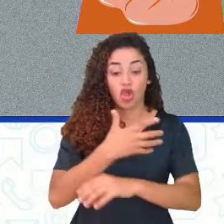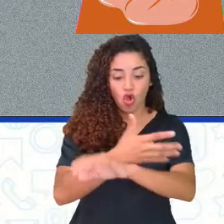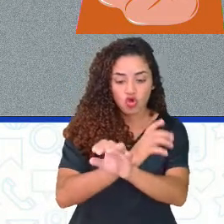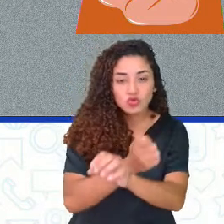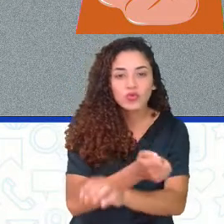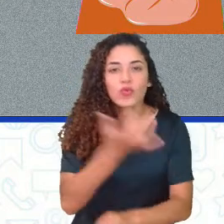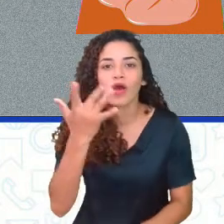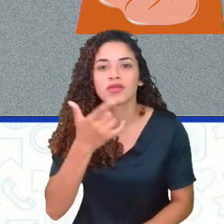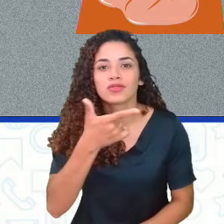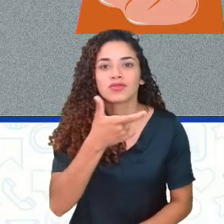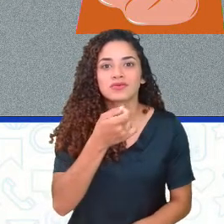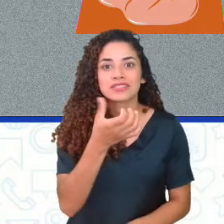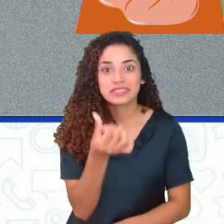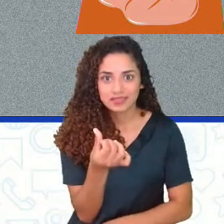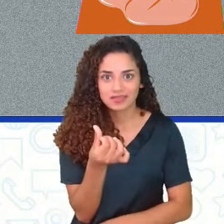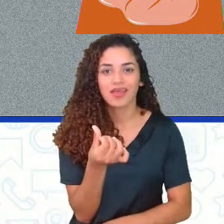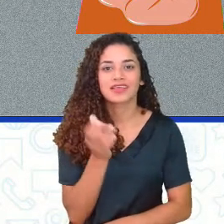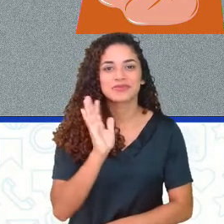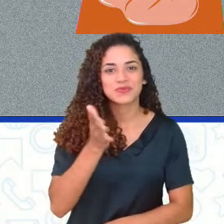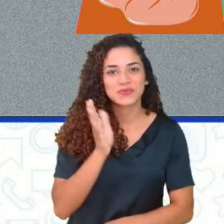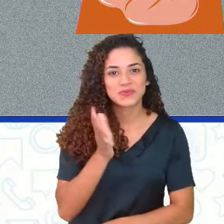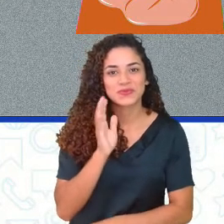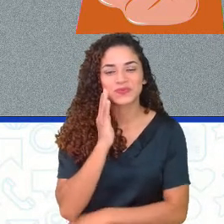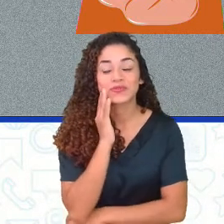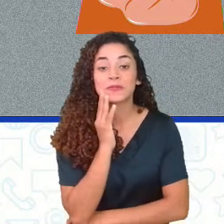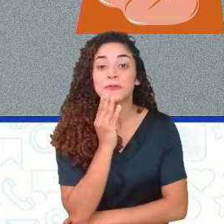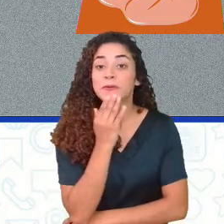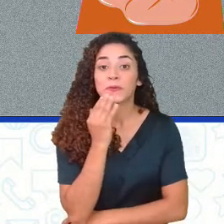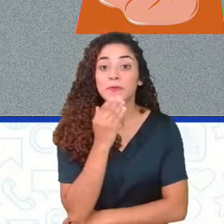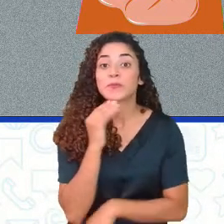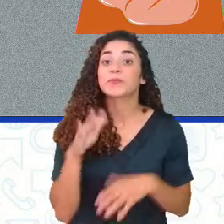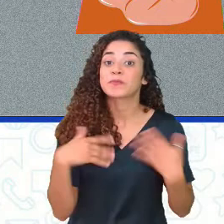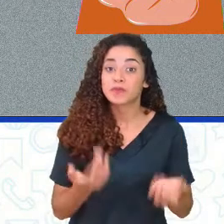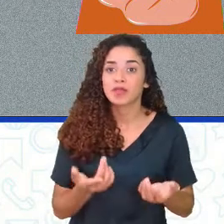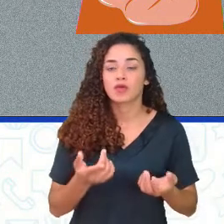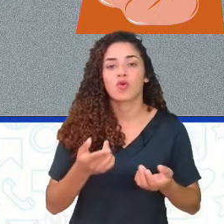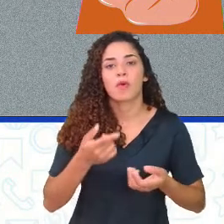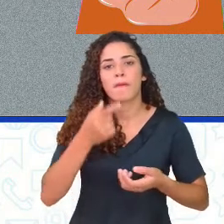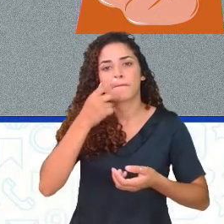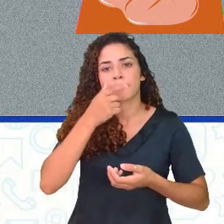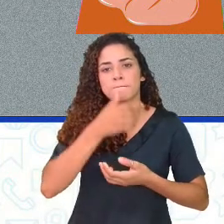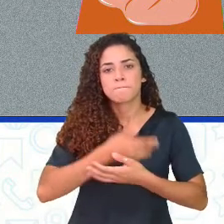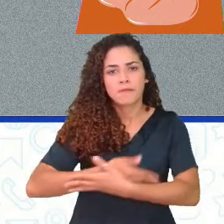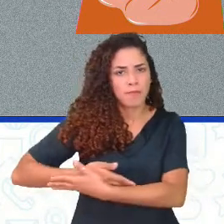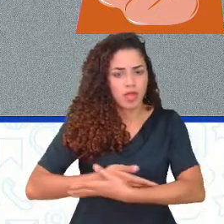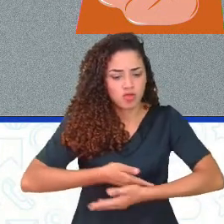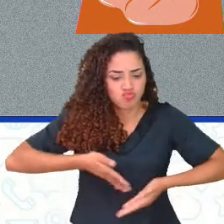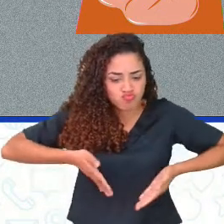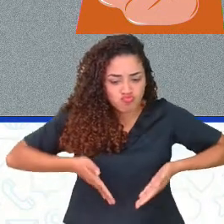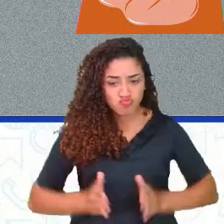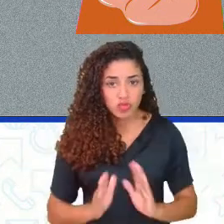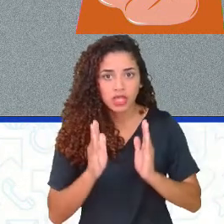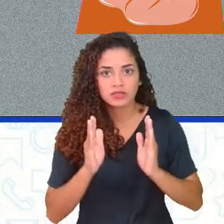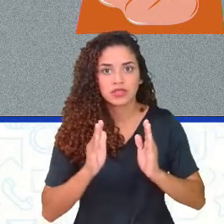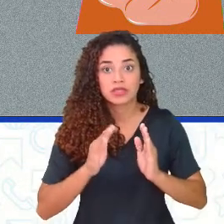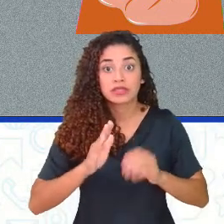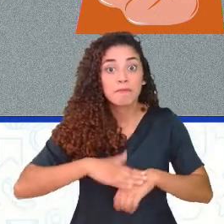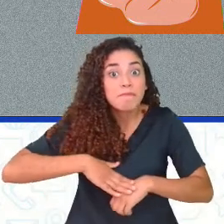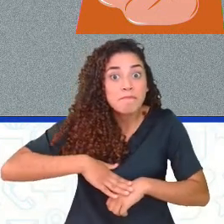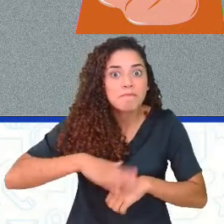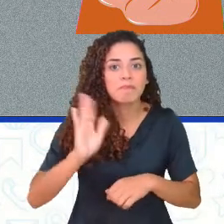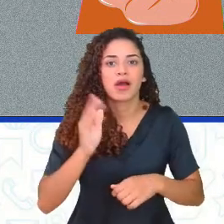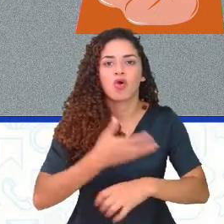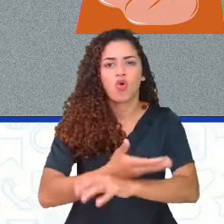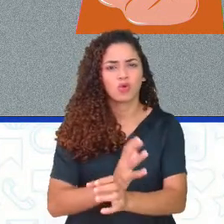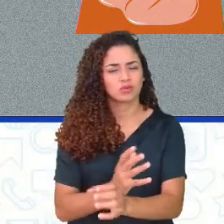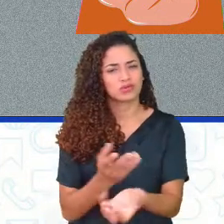206 ossos. Porém, o que vai acontecer? Um recém-nascido, ele tem bem mais. Como assim, professora? E